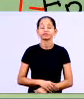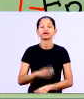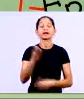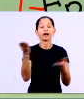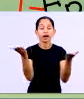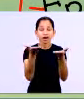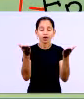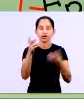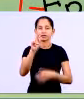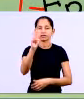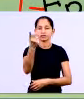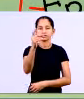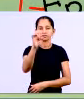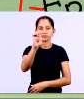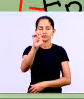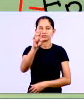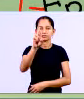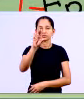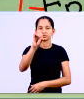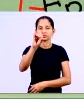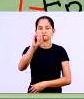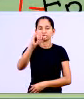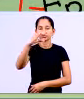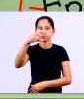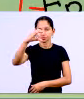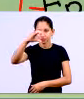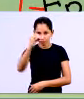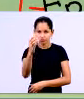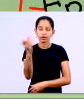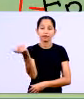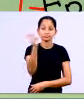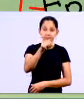heróico. E aí, professora Tayane? O oi caiu